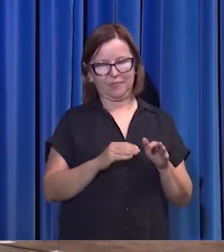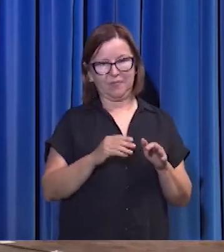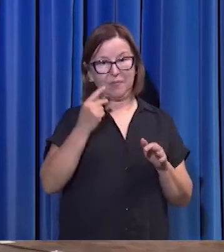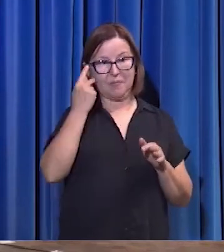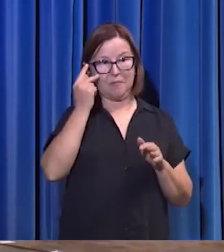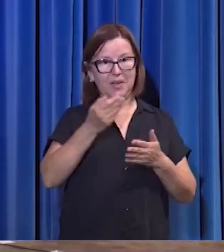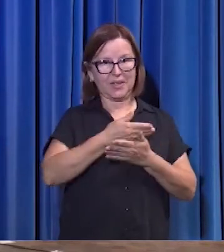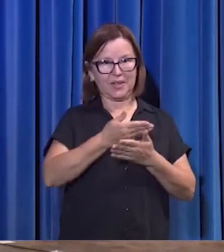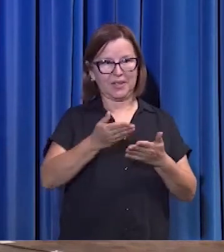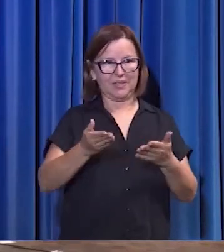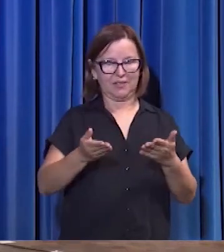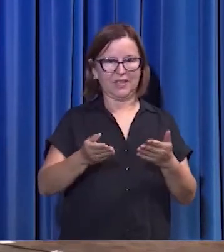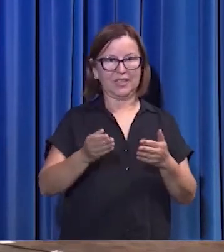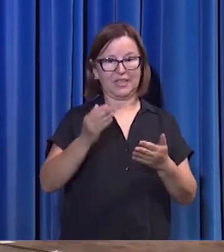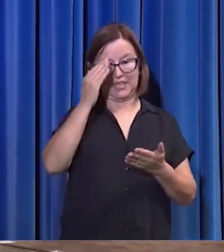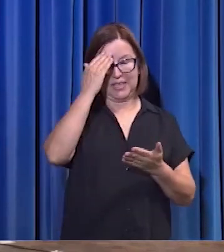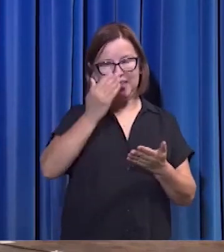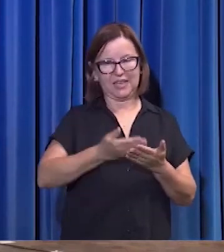30.